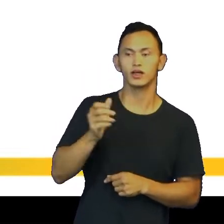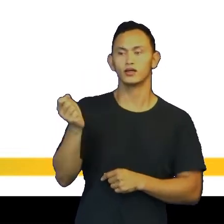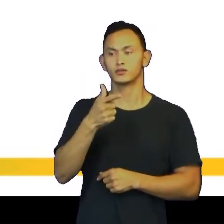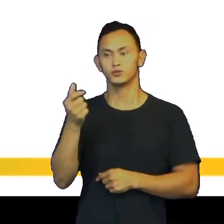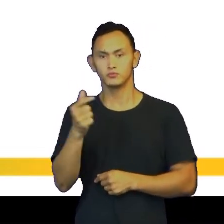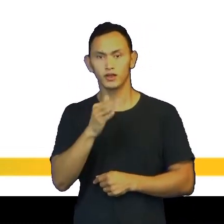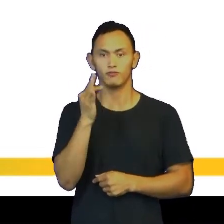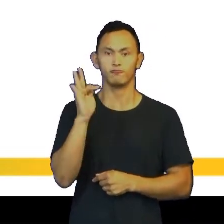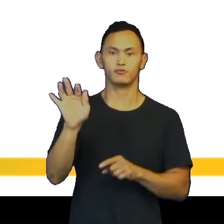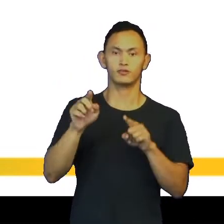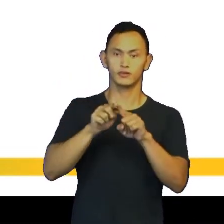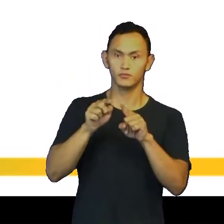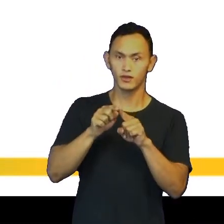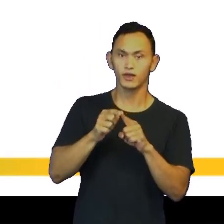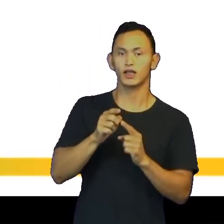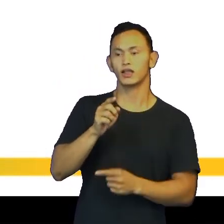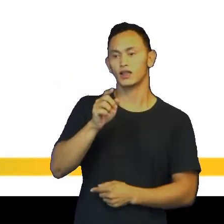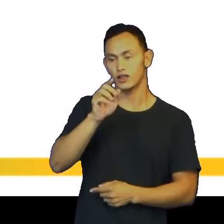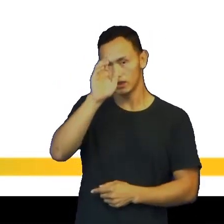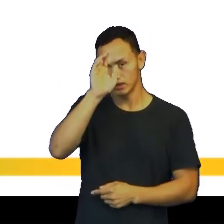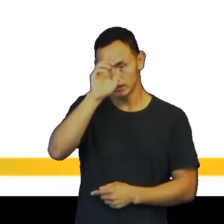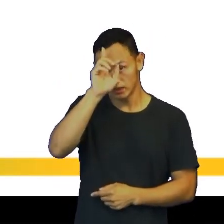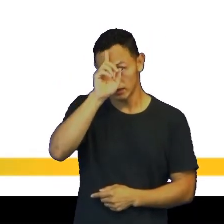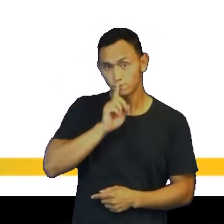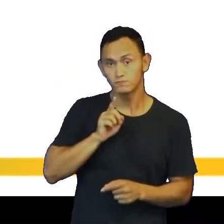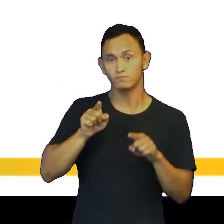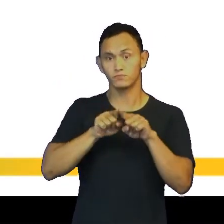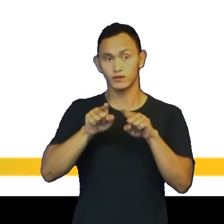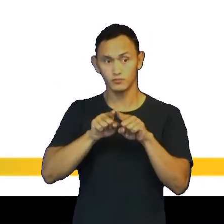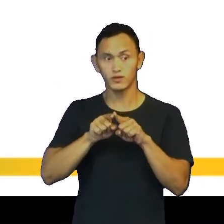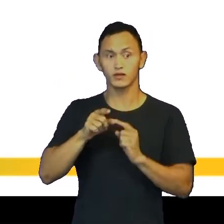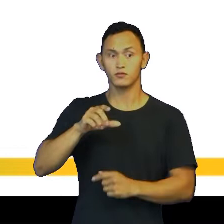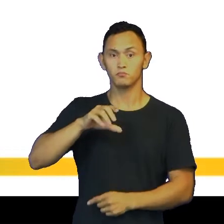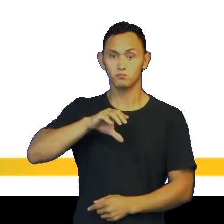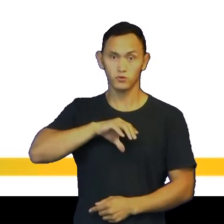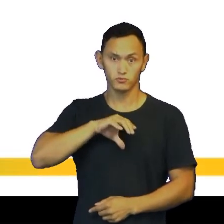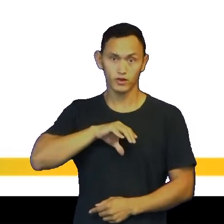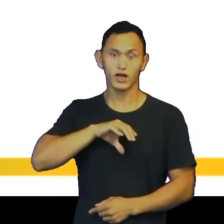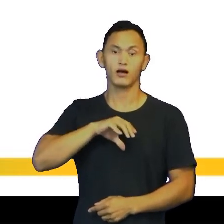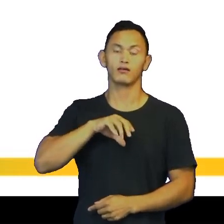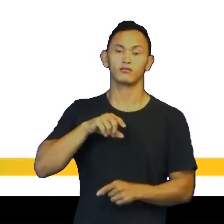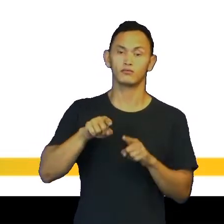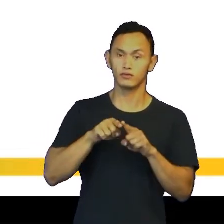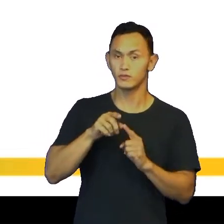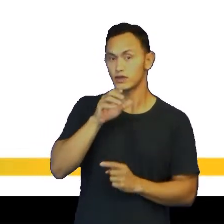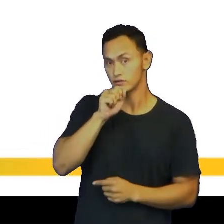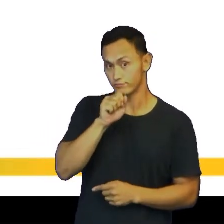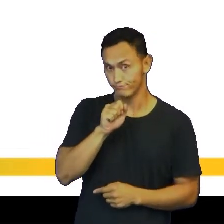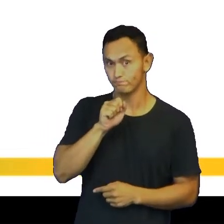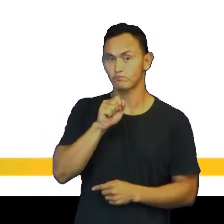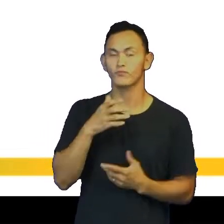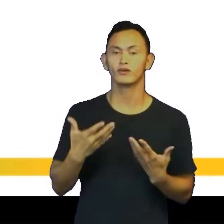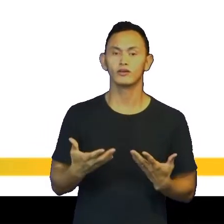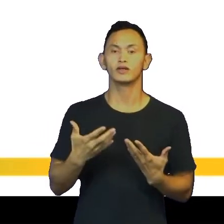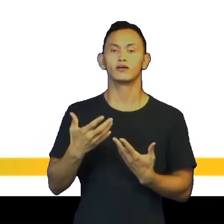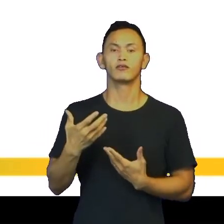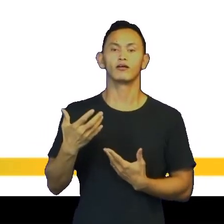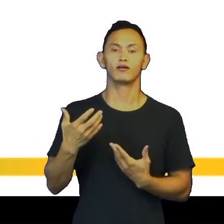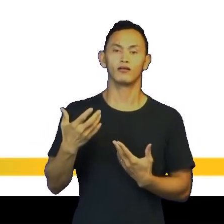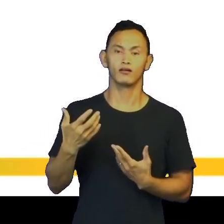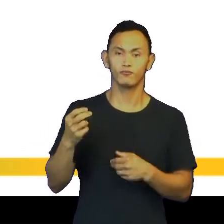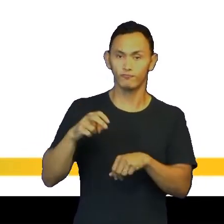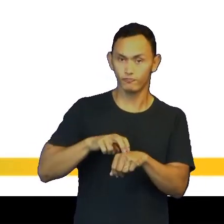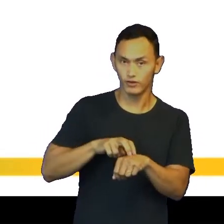pela França no laranja aí as áreas dominadas por Portugal nesse verde mais escuro né